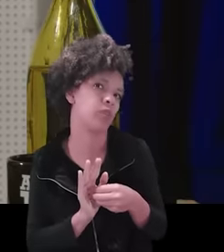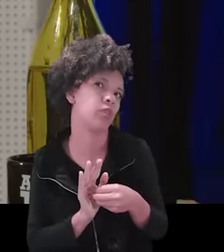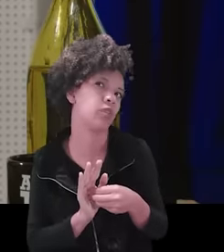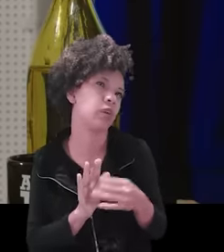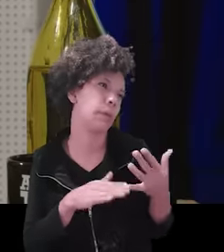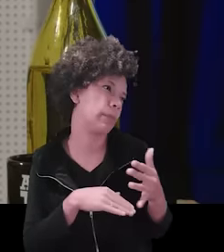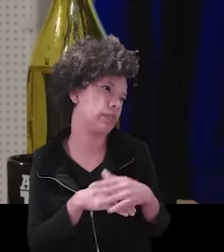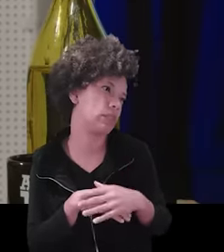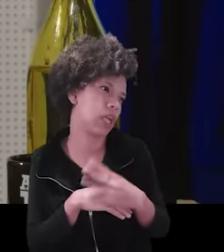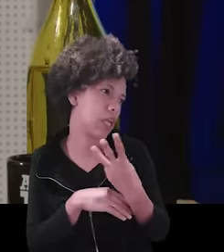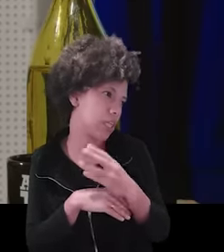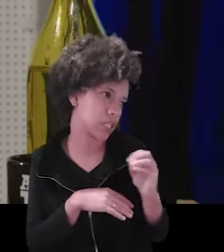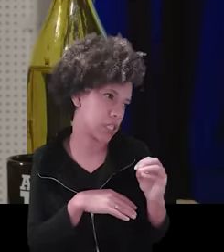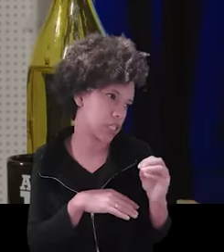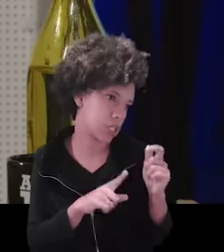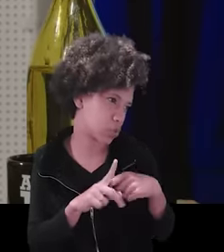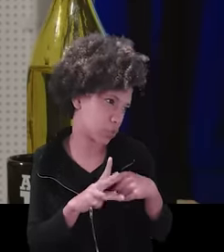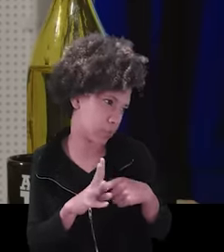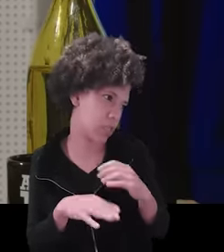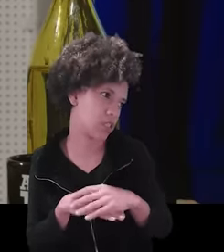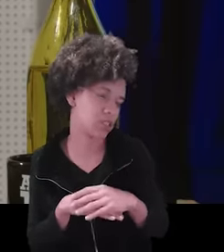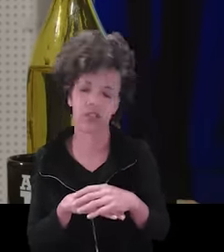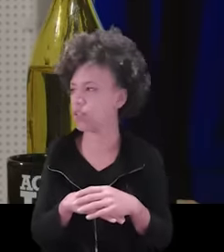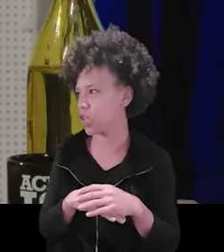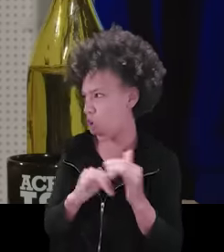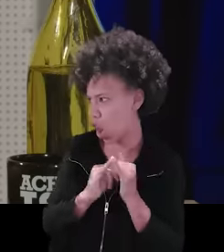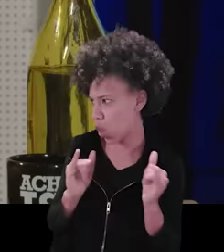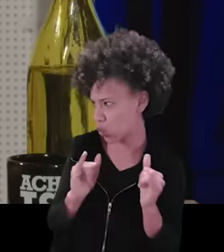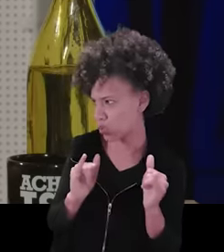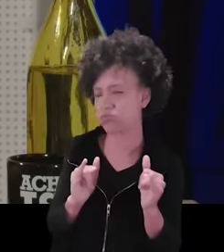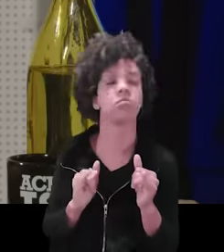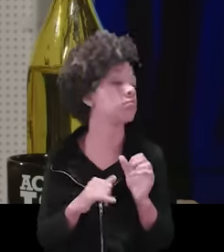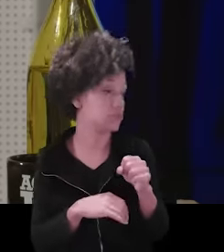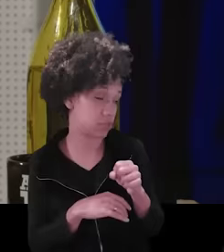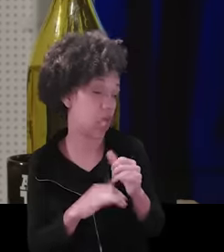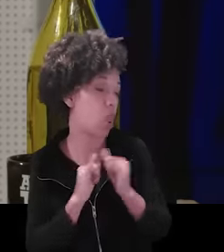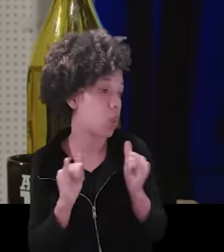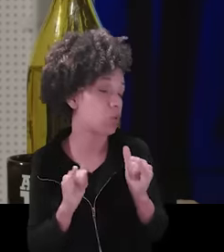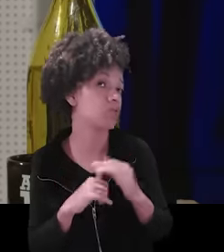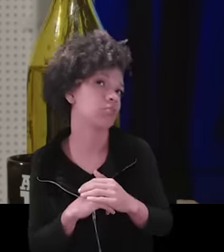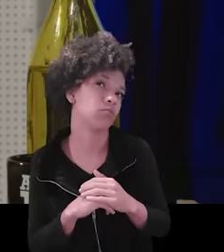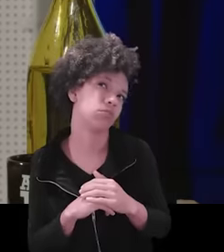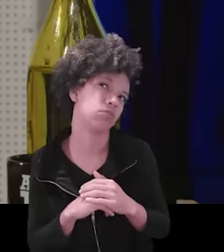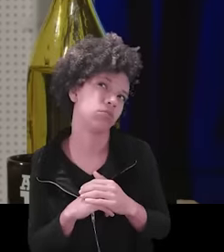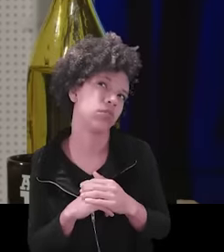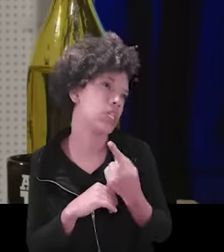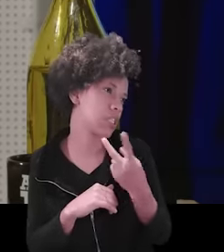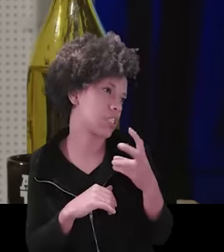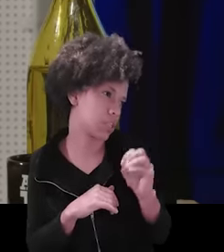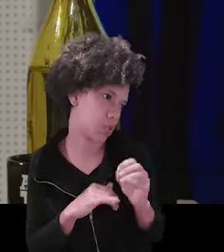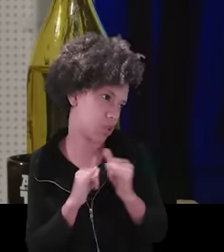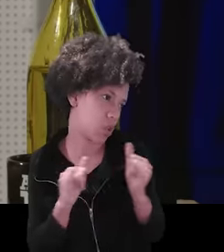valor vai dar aí mais uns 300 por mês contudo luz luz mesmo luz vai